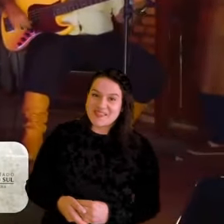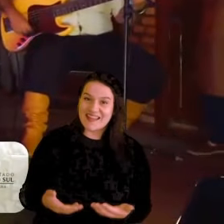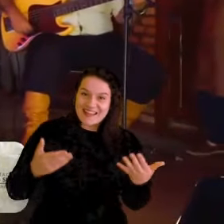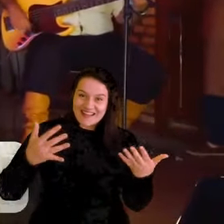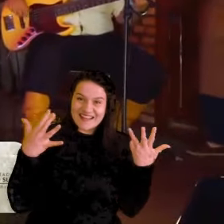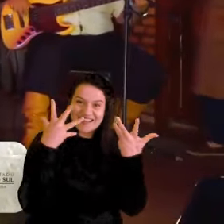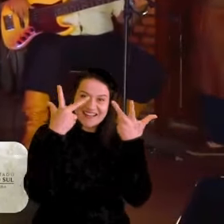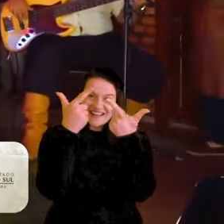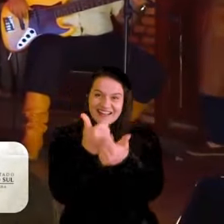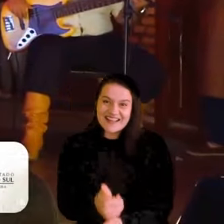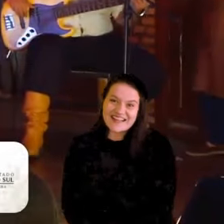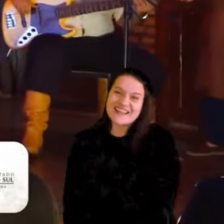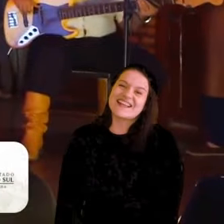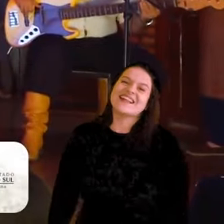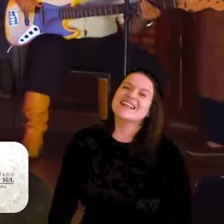Que bonito, gurizada.